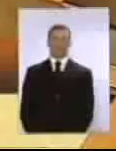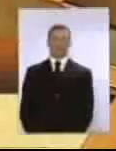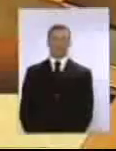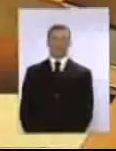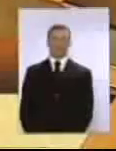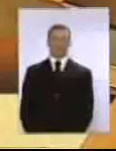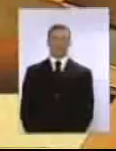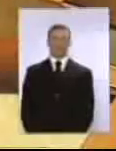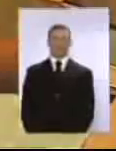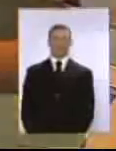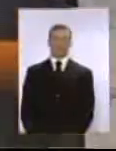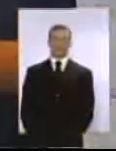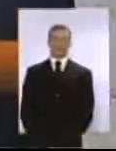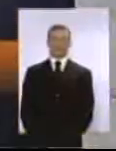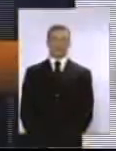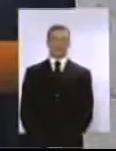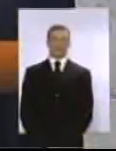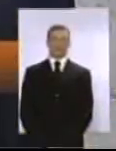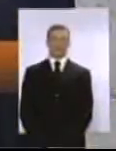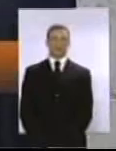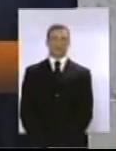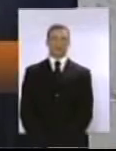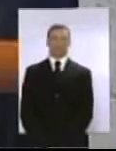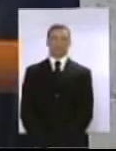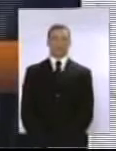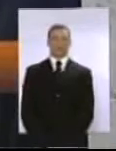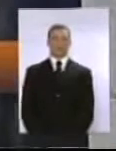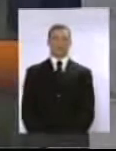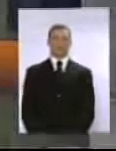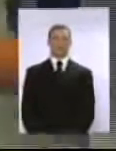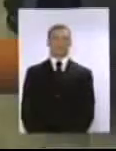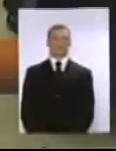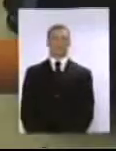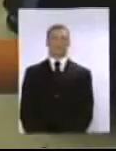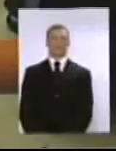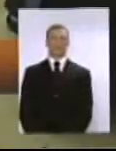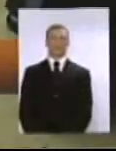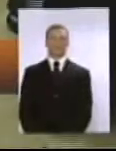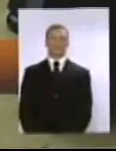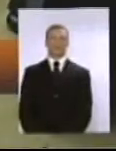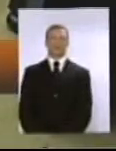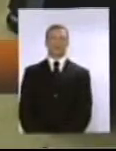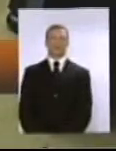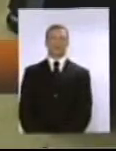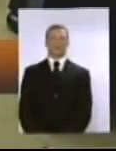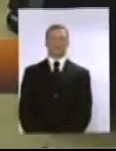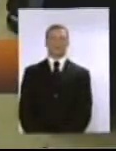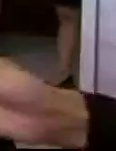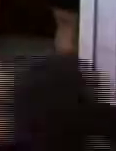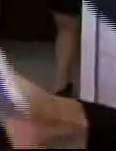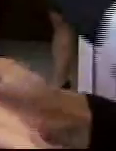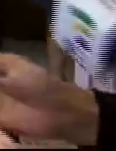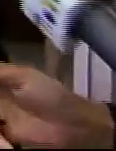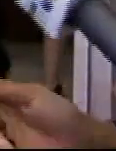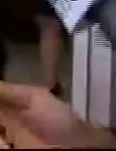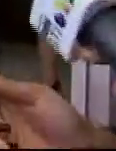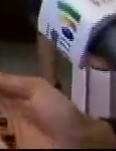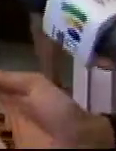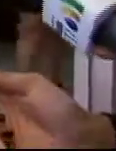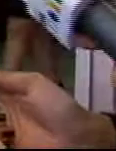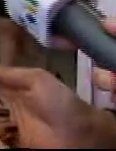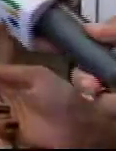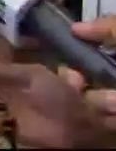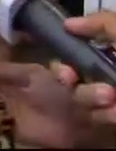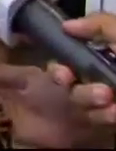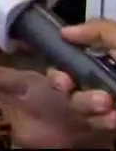que o ministro Teori Zavascki está preparado para exercer o cargo na Corte Suprema do país. A chegada do ministro Teori